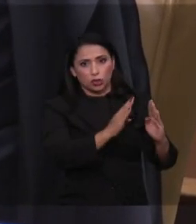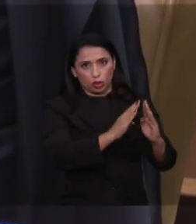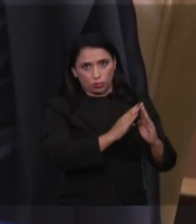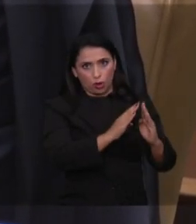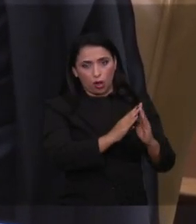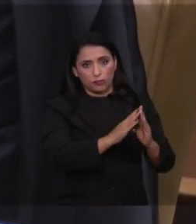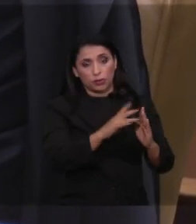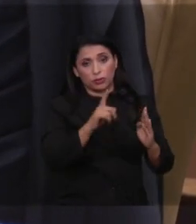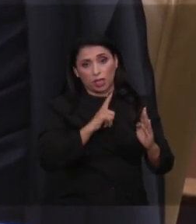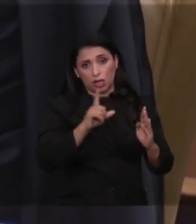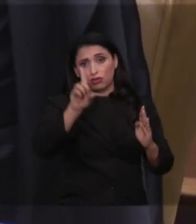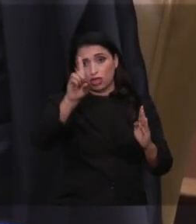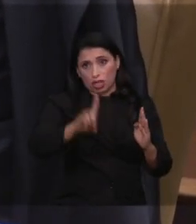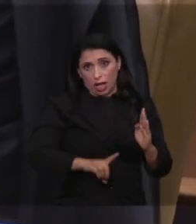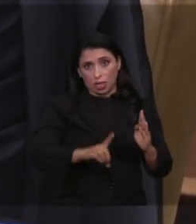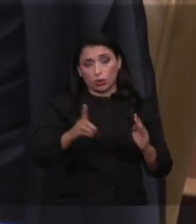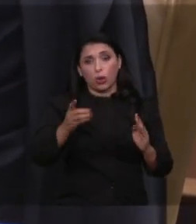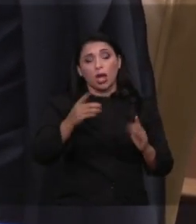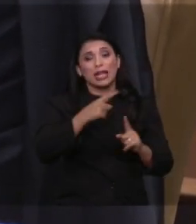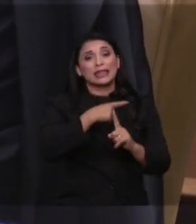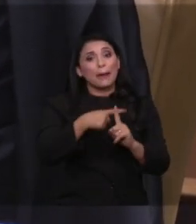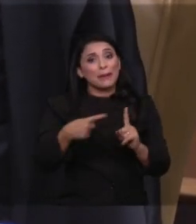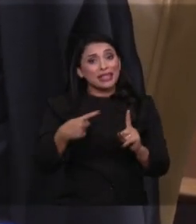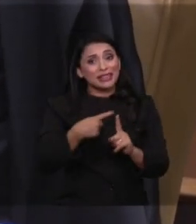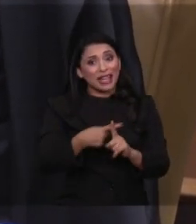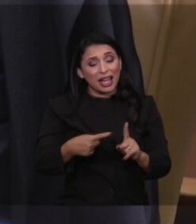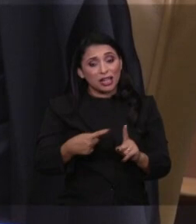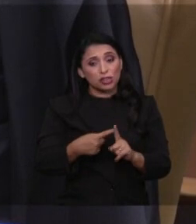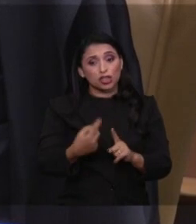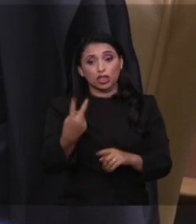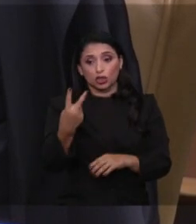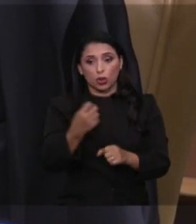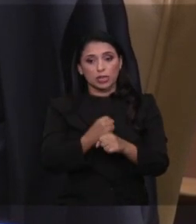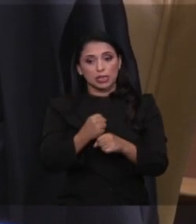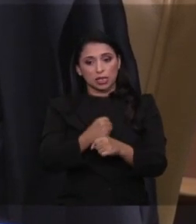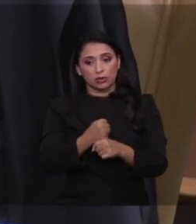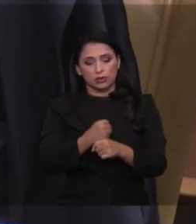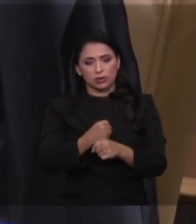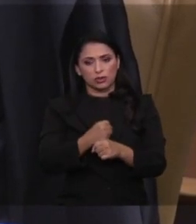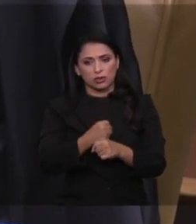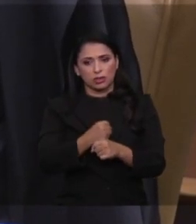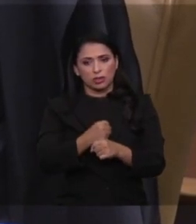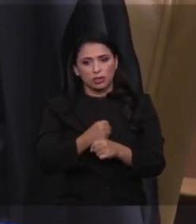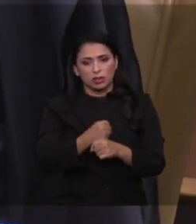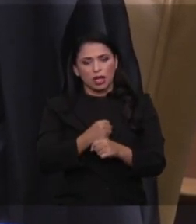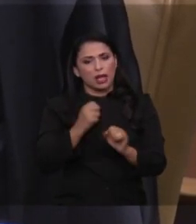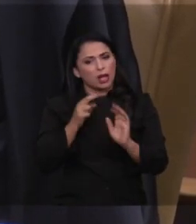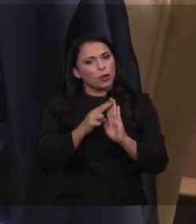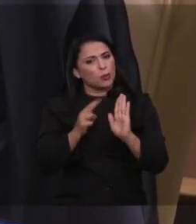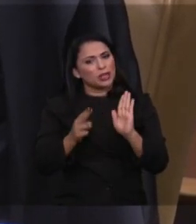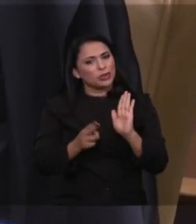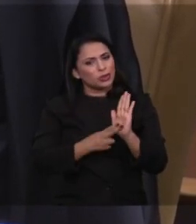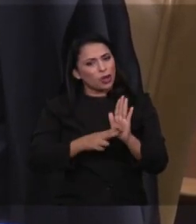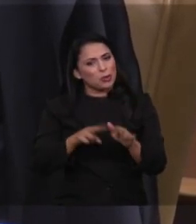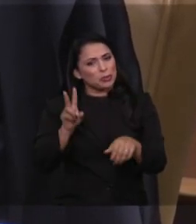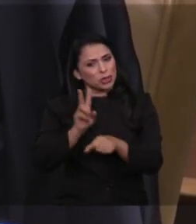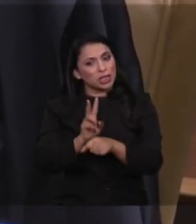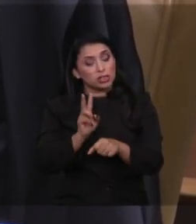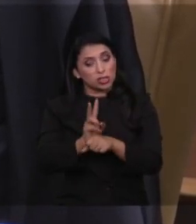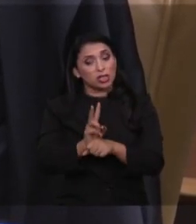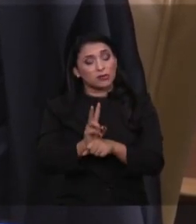seu companheiro, ex-companheiro ou do seu ex-cônjuge em 2 anos. É uma norma evidentemente